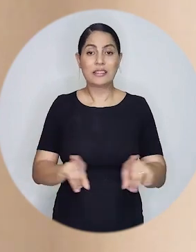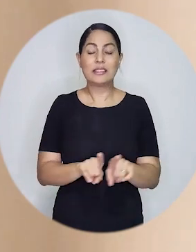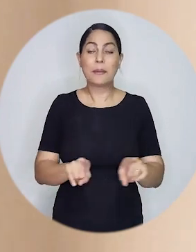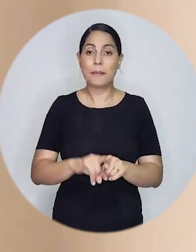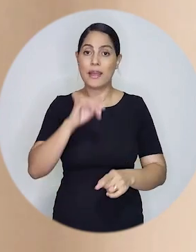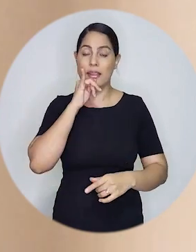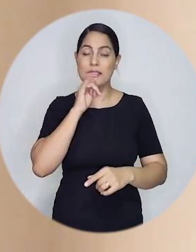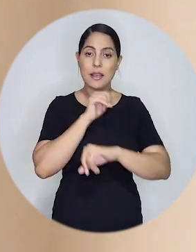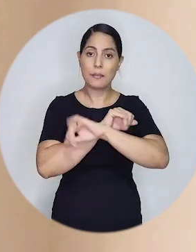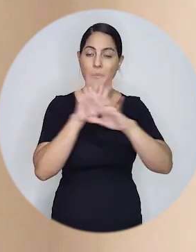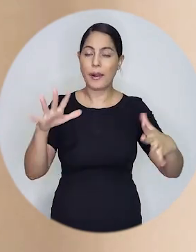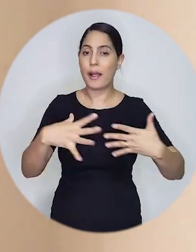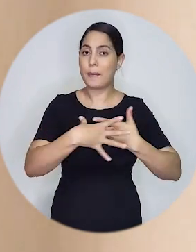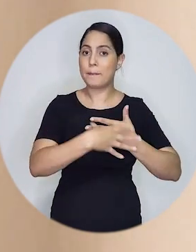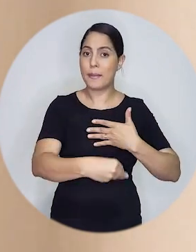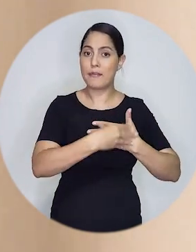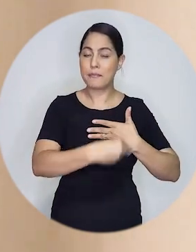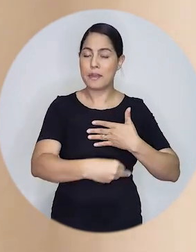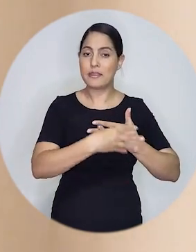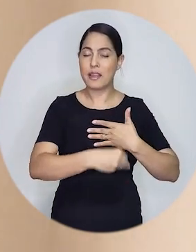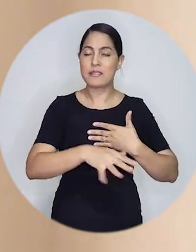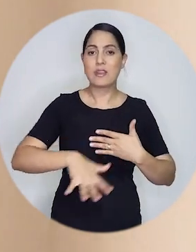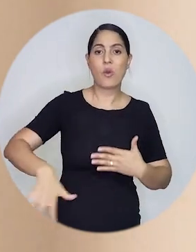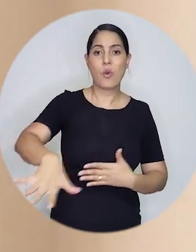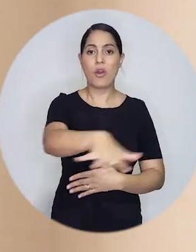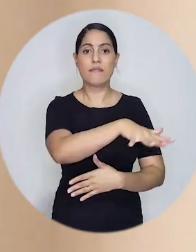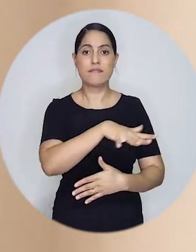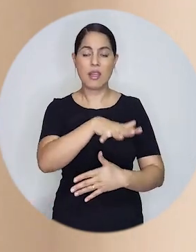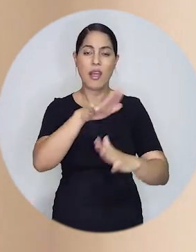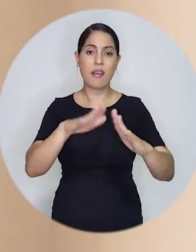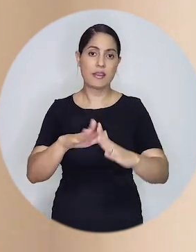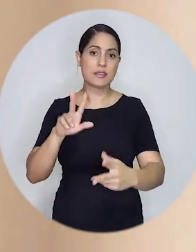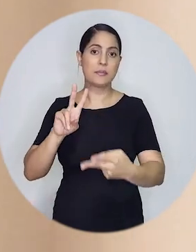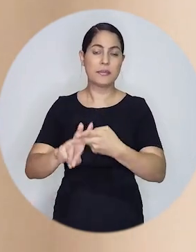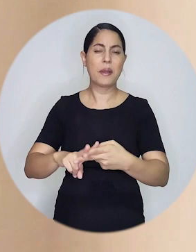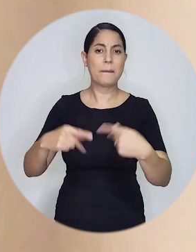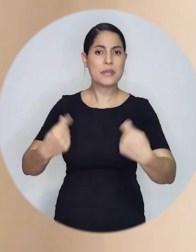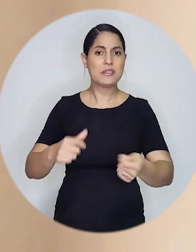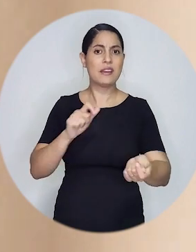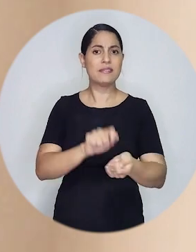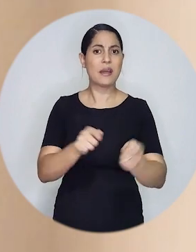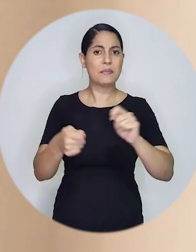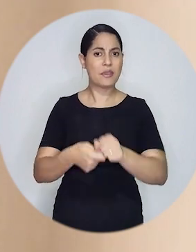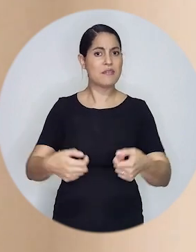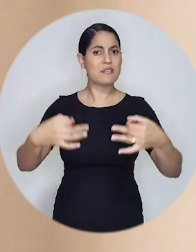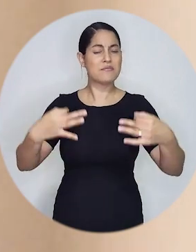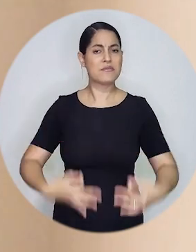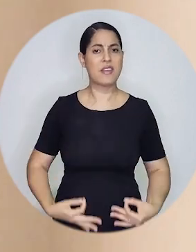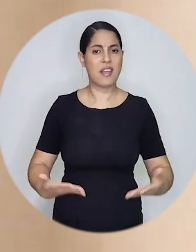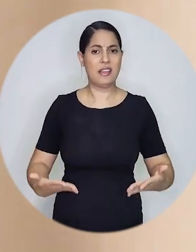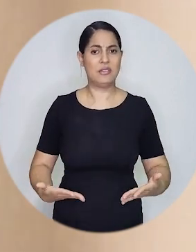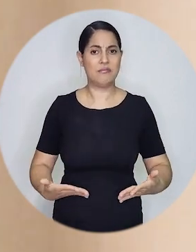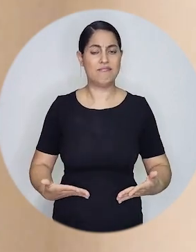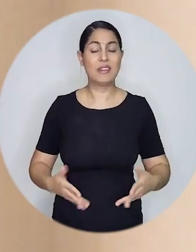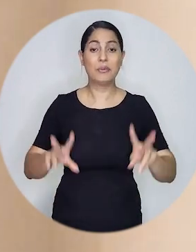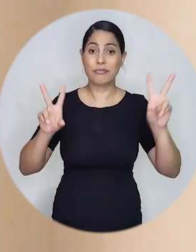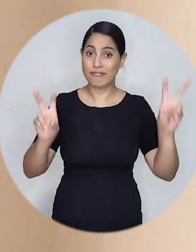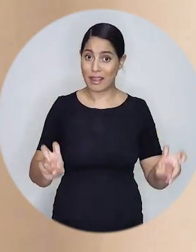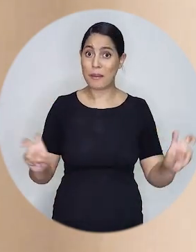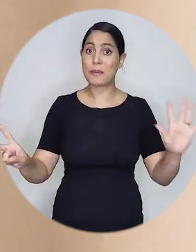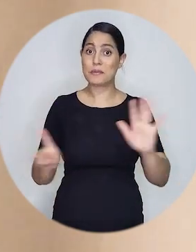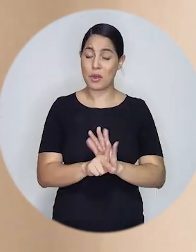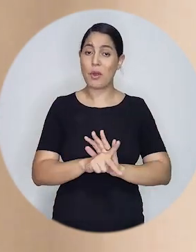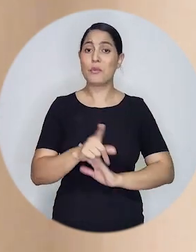acontece. A questão da própria amamentação também, das colegas dentro desses espaços, é necessário que você tenha espaços adequados adequados. Então, assim,